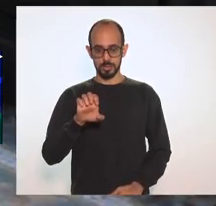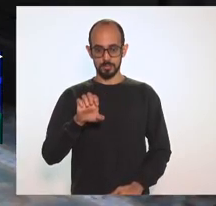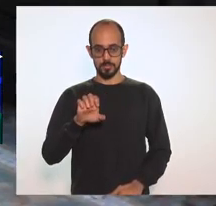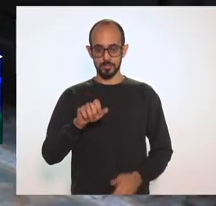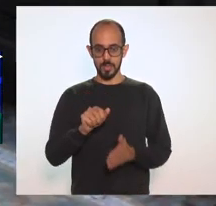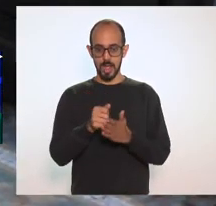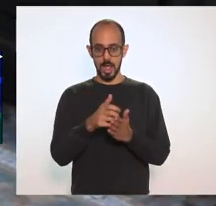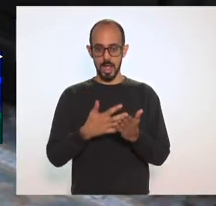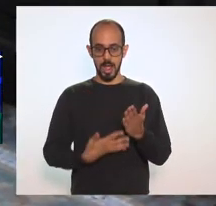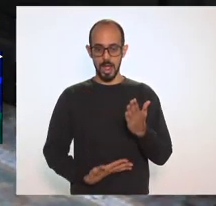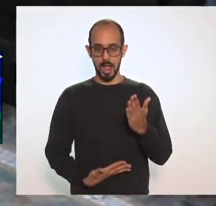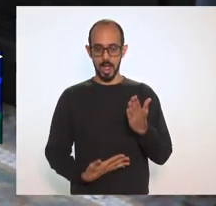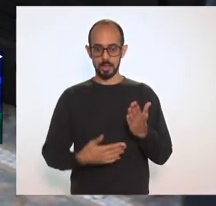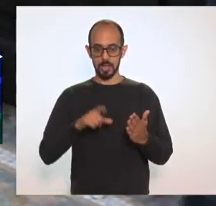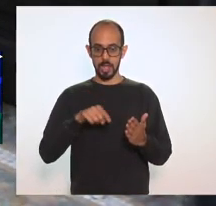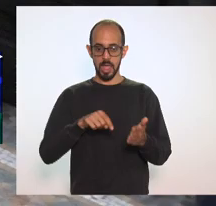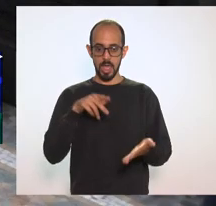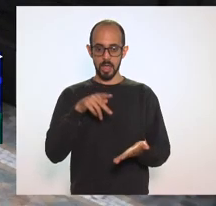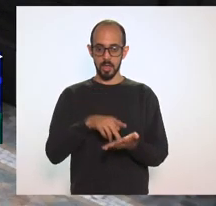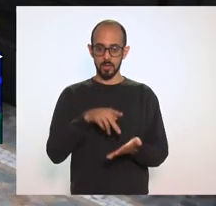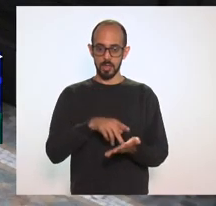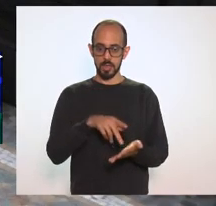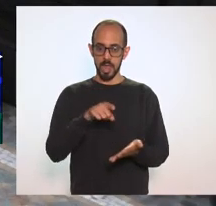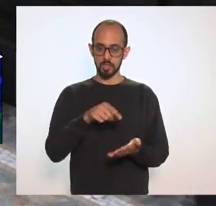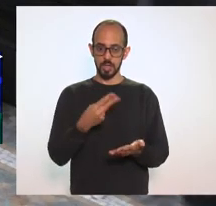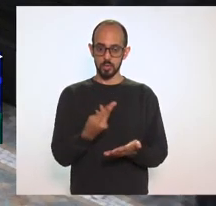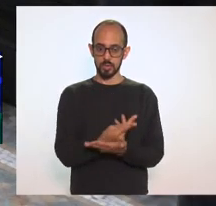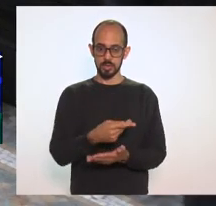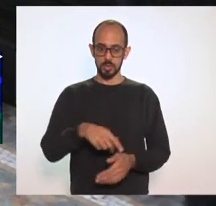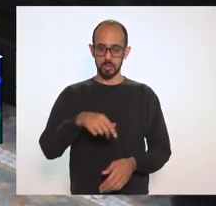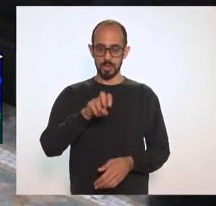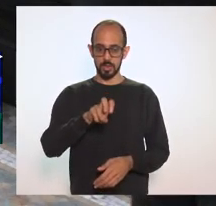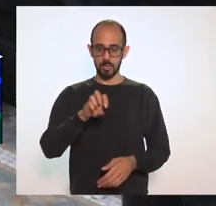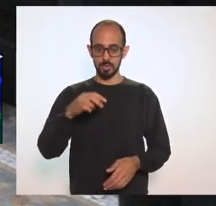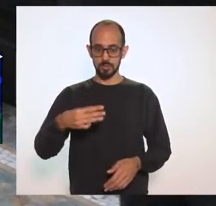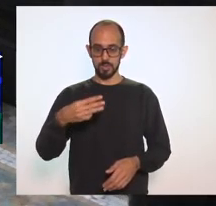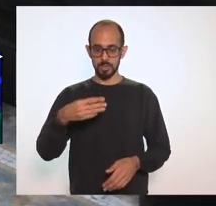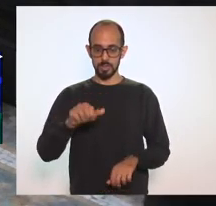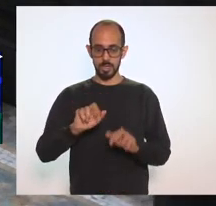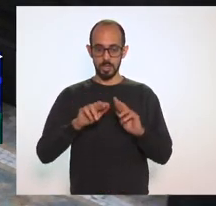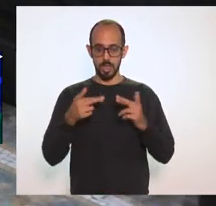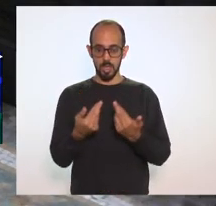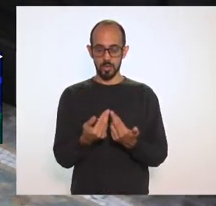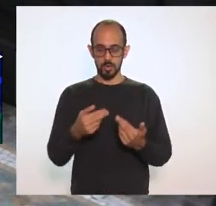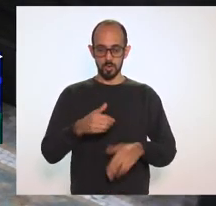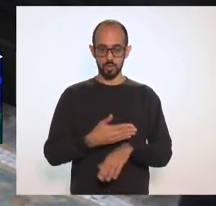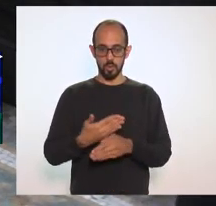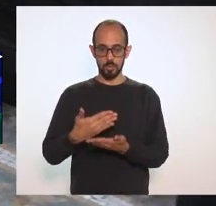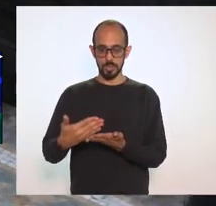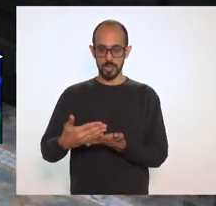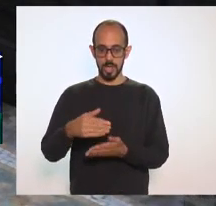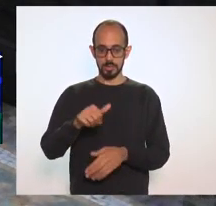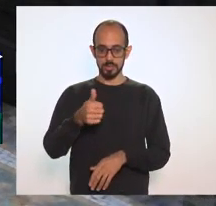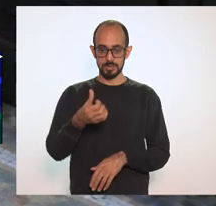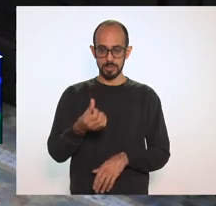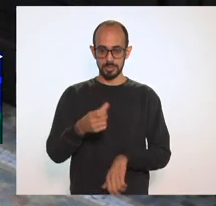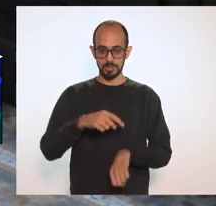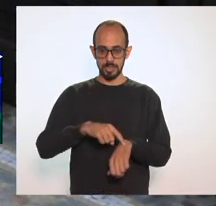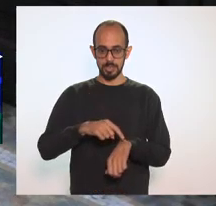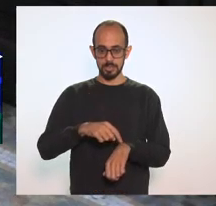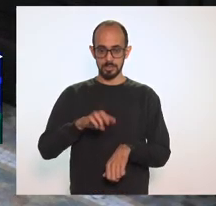com exatidão o ocorrido na 53ª sessão extraordinária, que, iniciada às 16 horas e 42